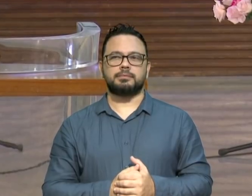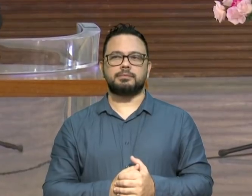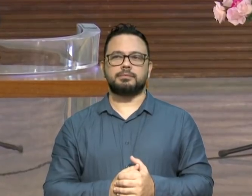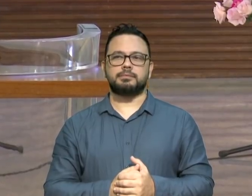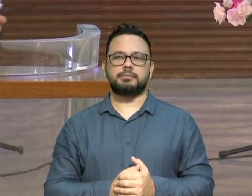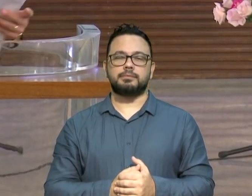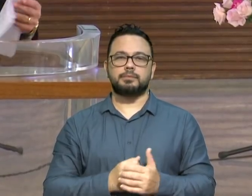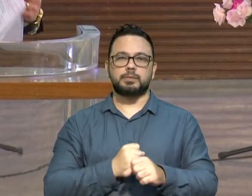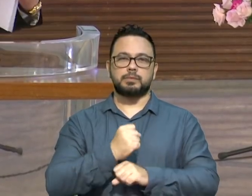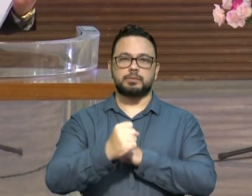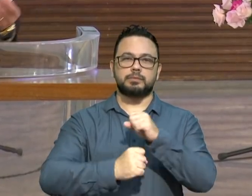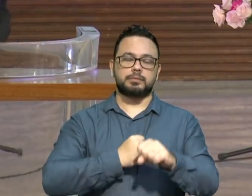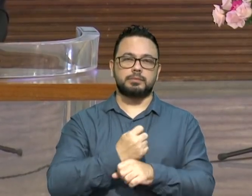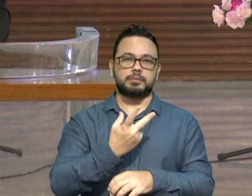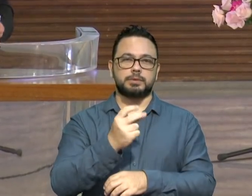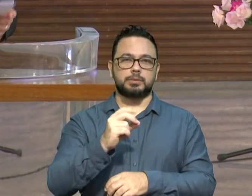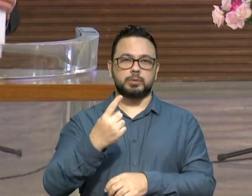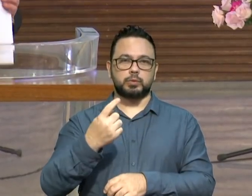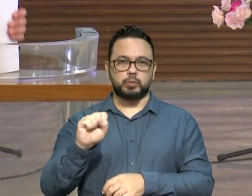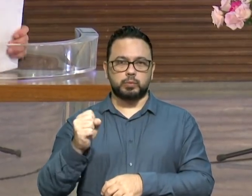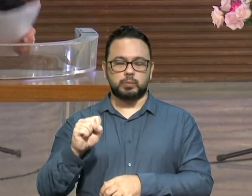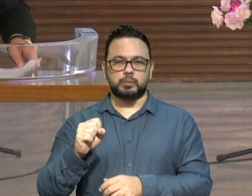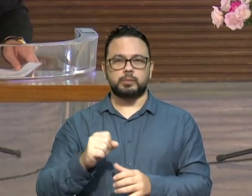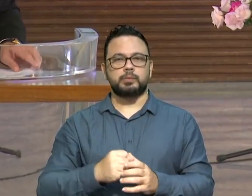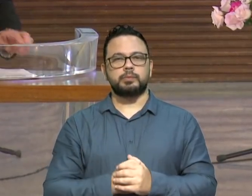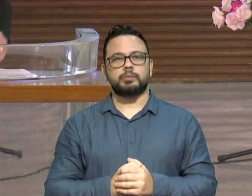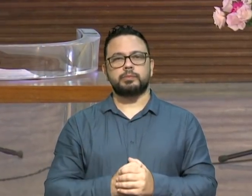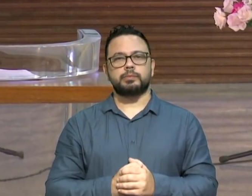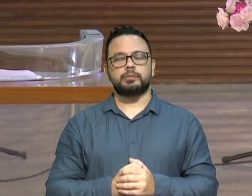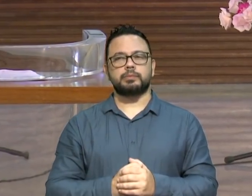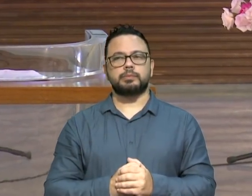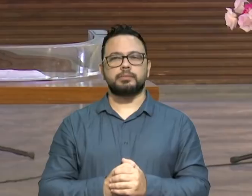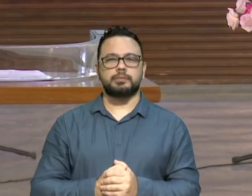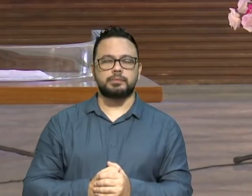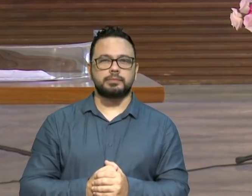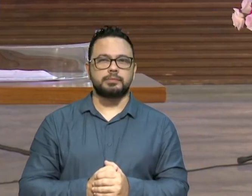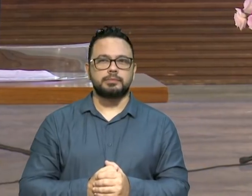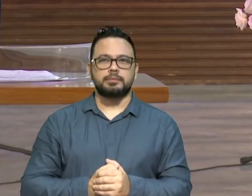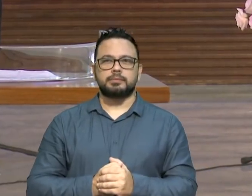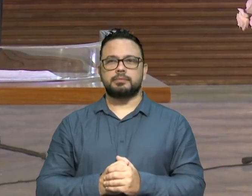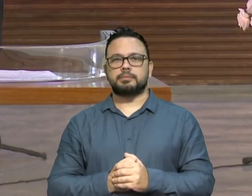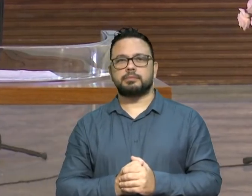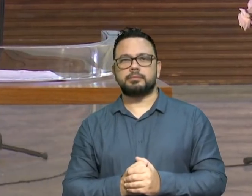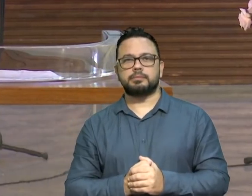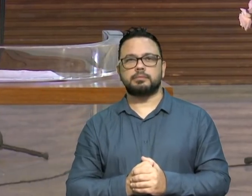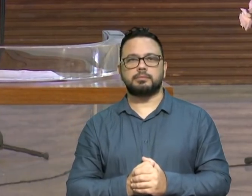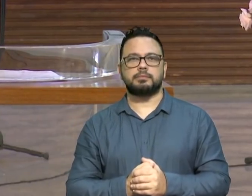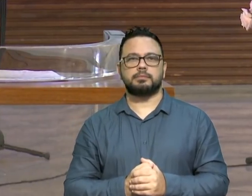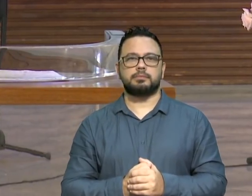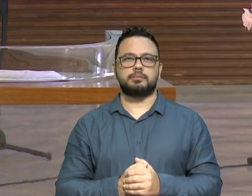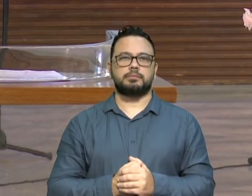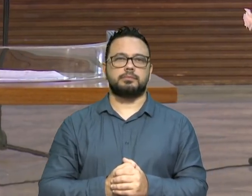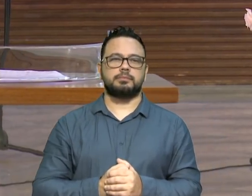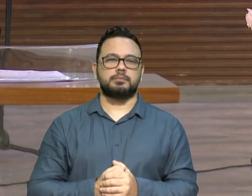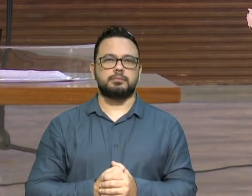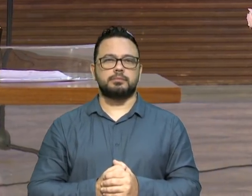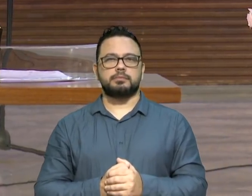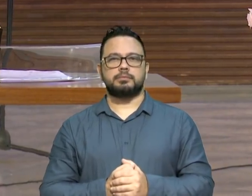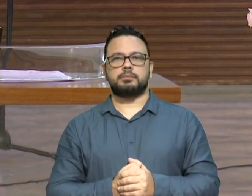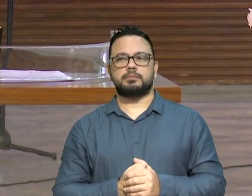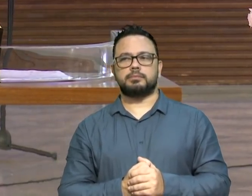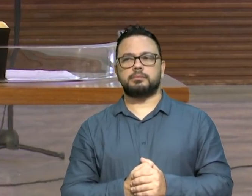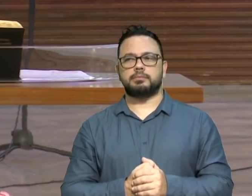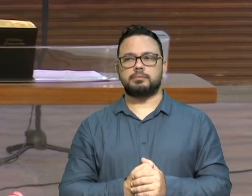em 2018 e eu recebi uma E aí